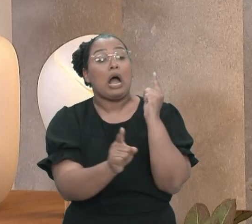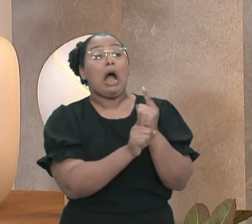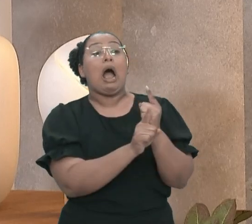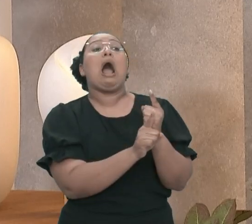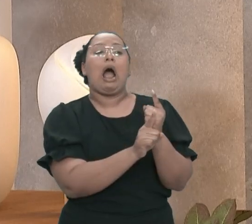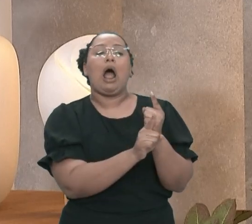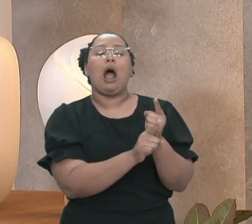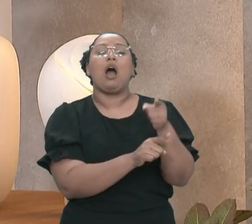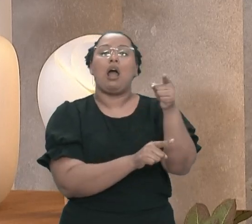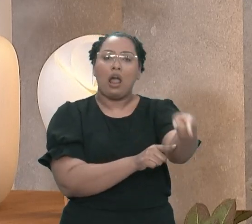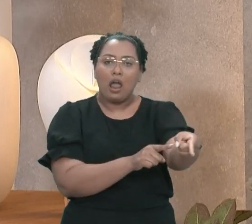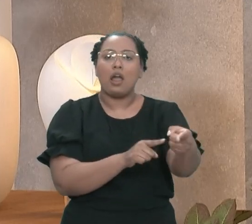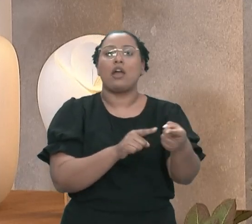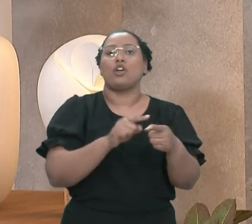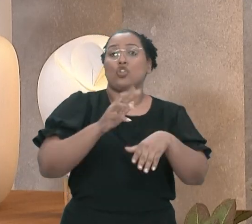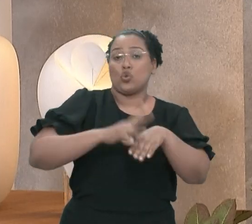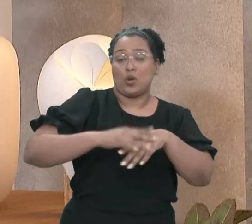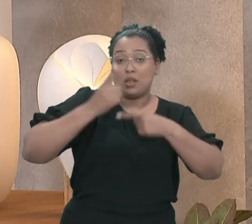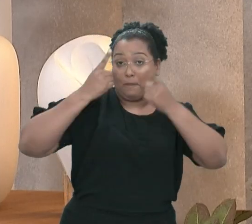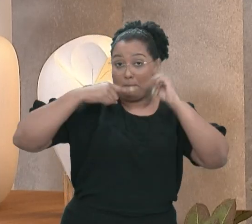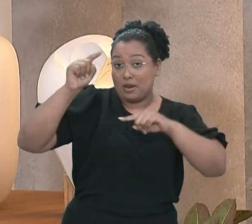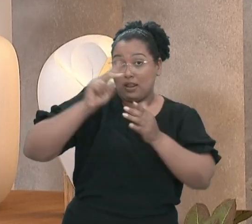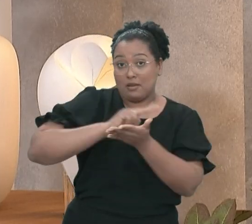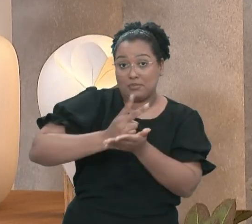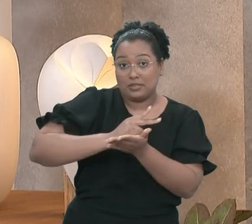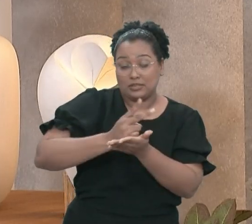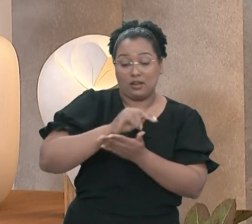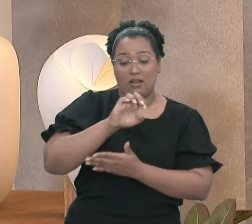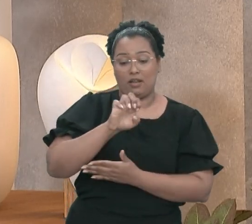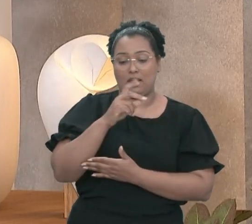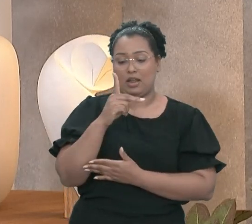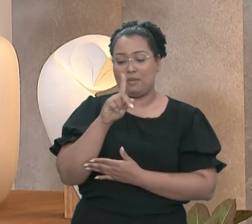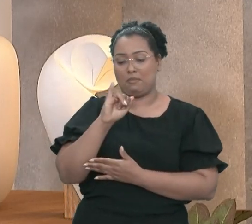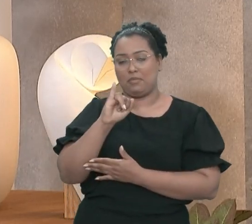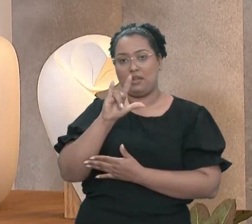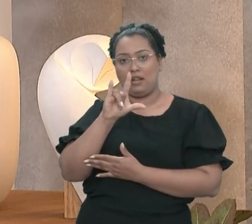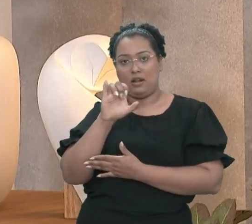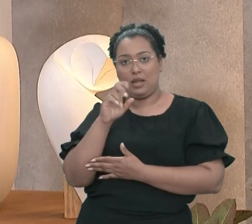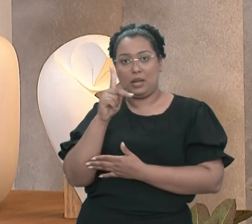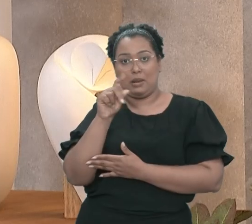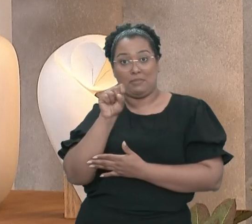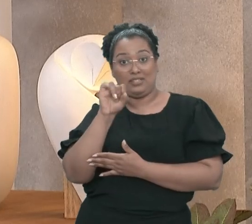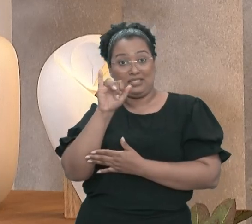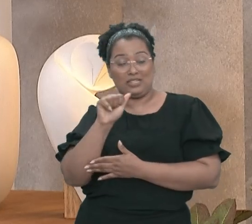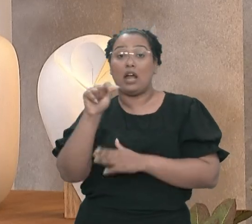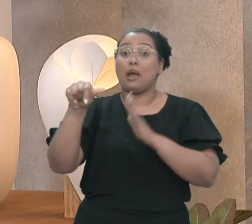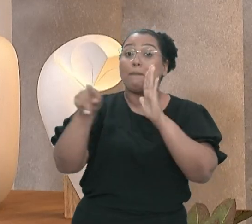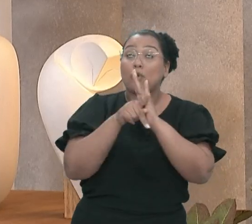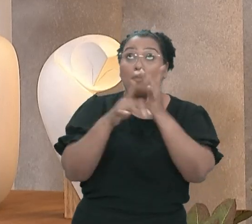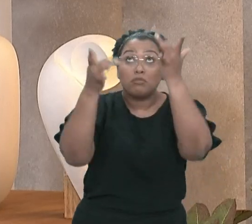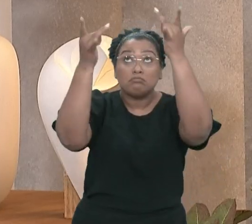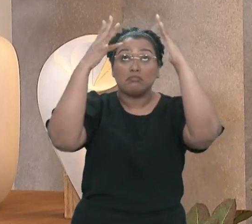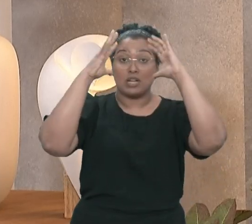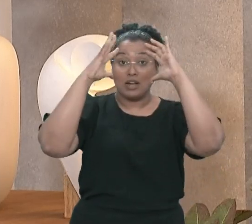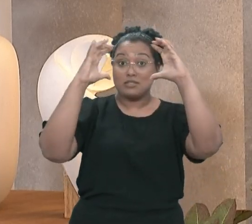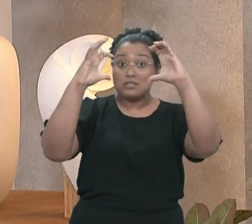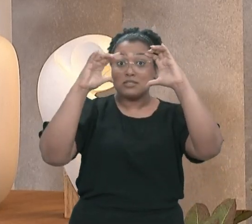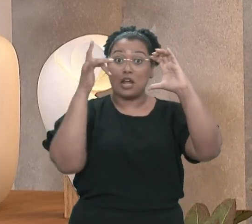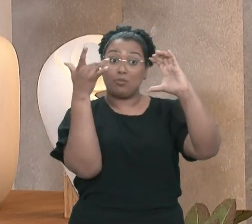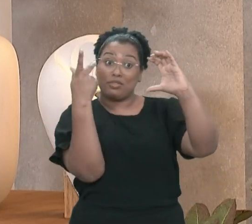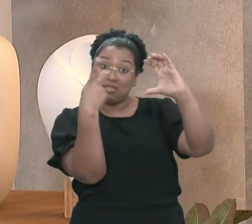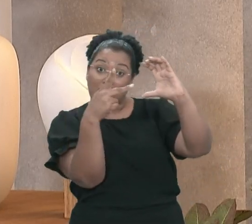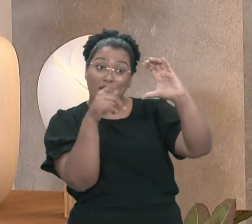ela é uma doença do cérebro. Tá? Então, ela é uma doença, e aí tem algumas questões interessantes para